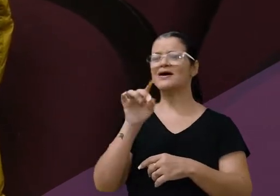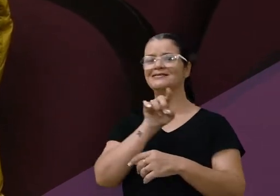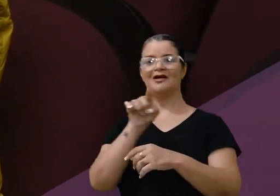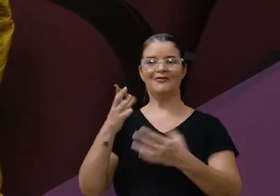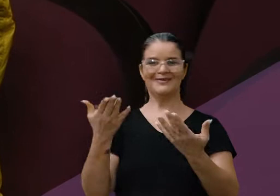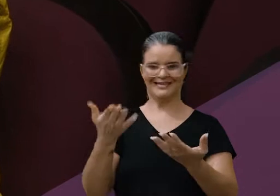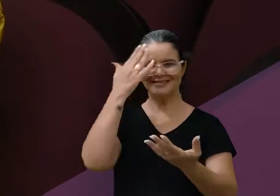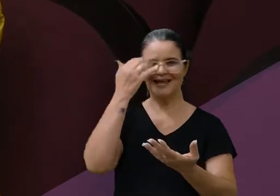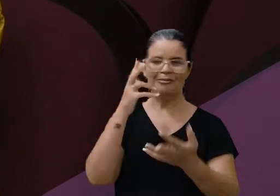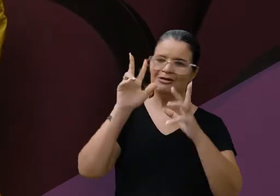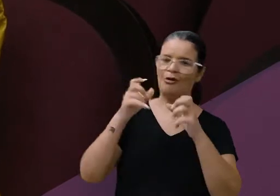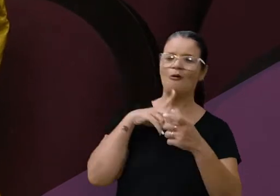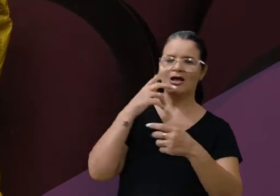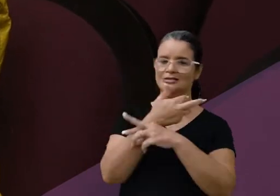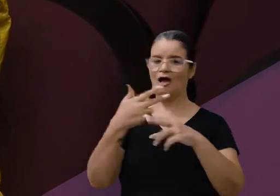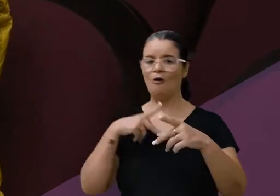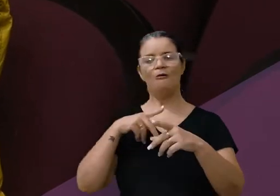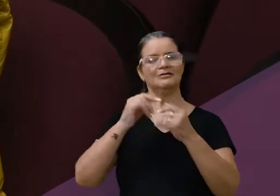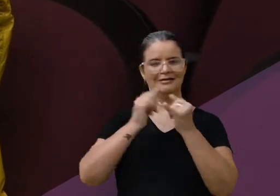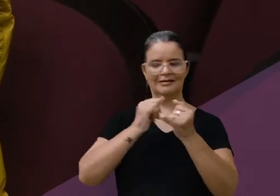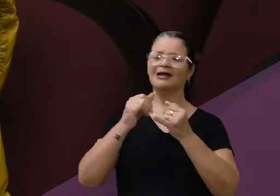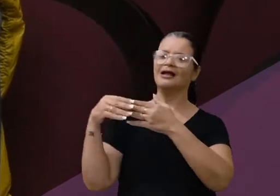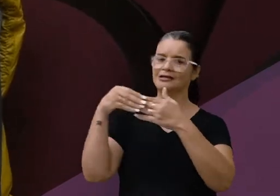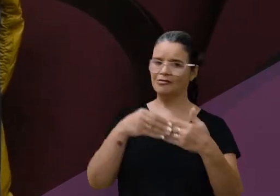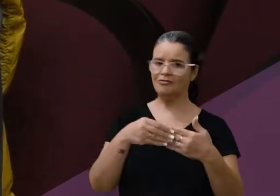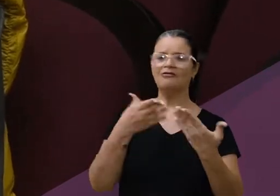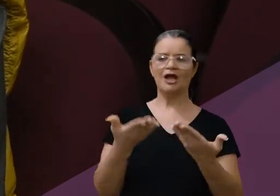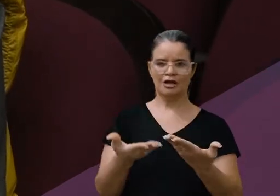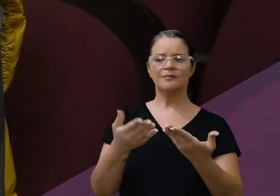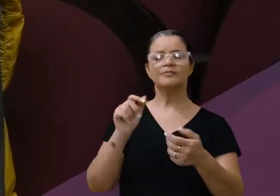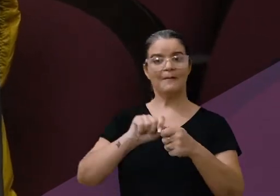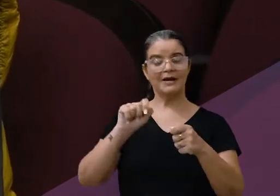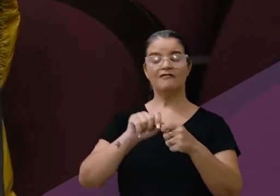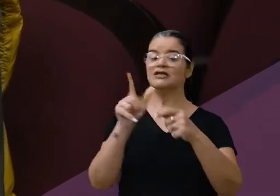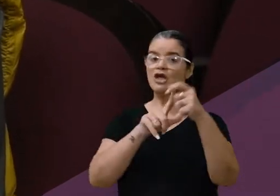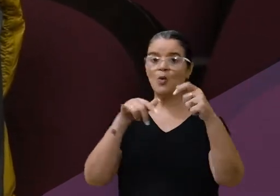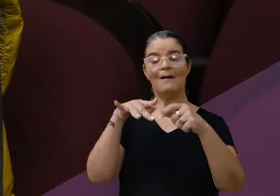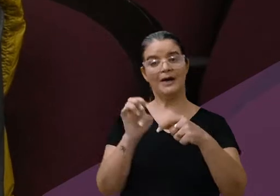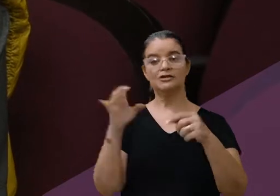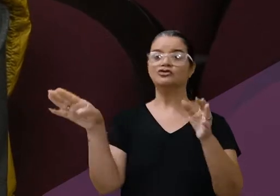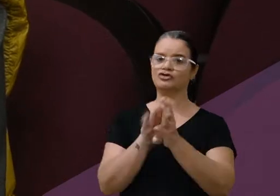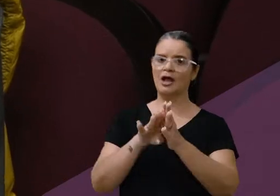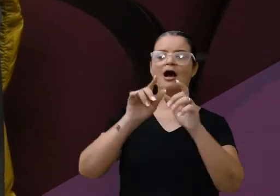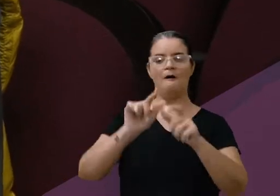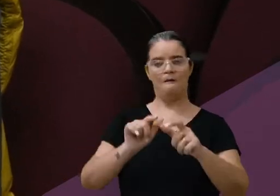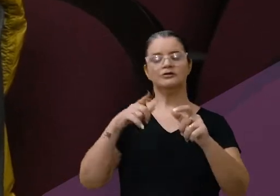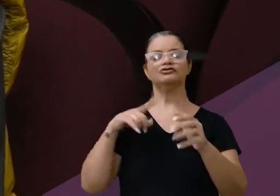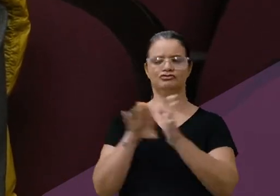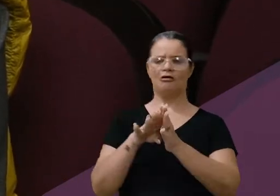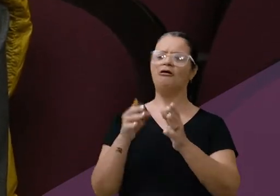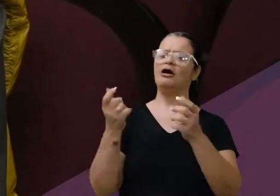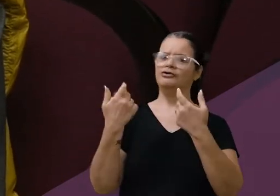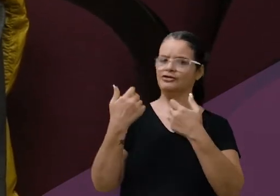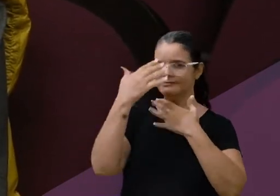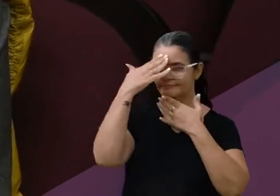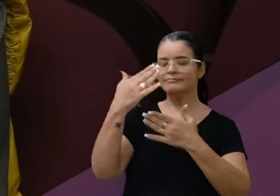em Pernambuco e tal. A gente consegue consumir mais os artistas daqui, ver quem tá fazendo música aqui, ver que... Aí, de repente, você vai, escuta